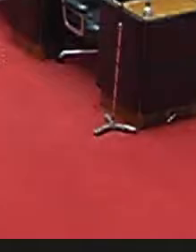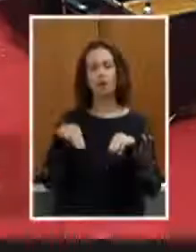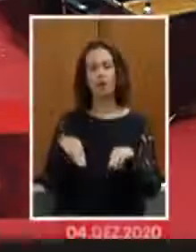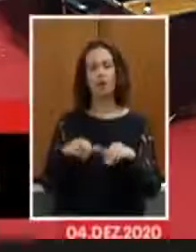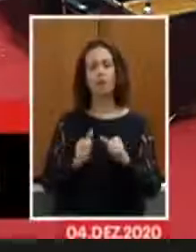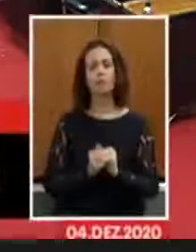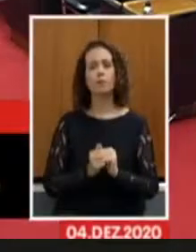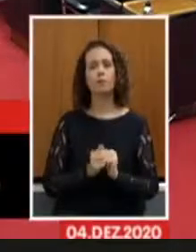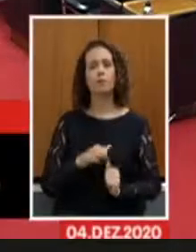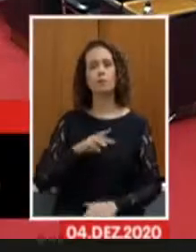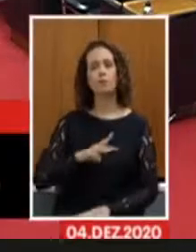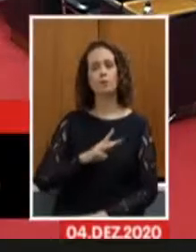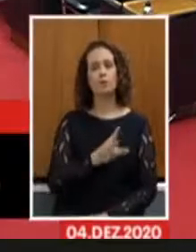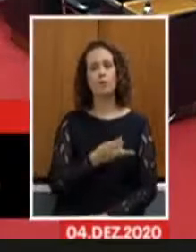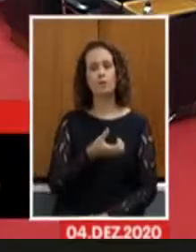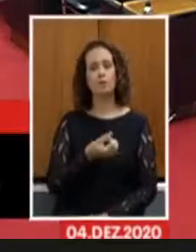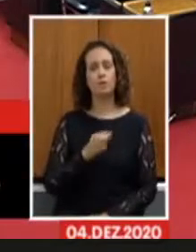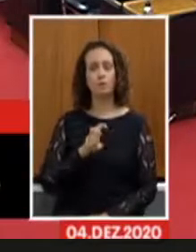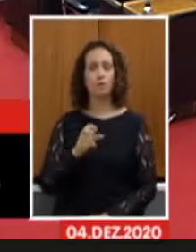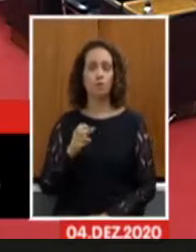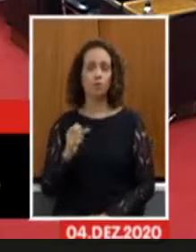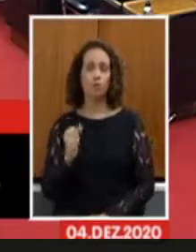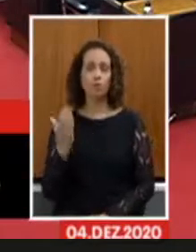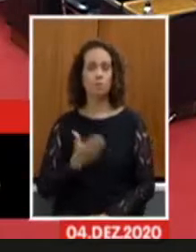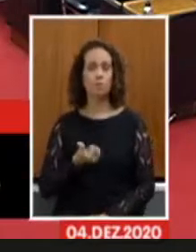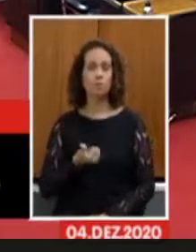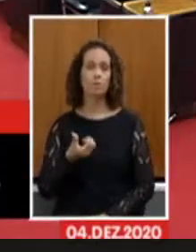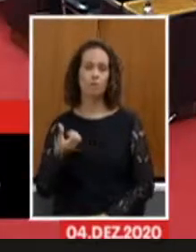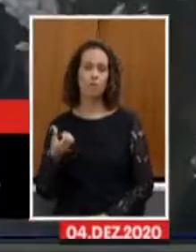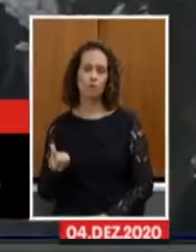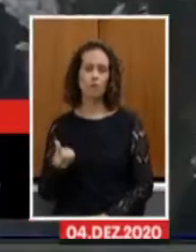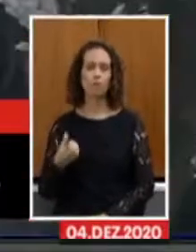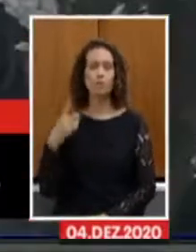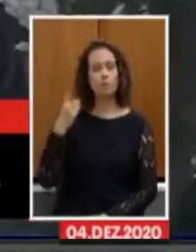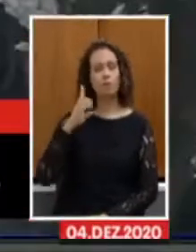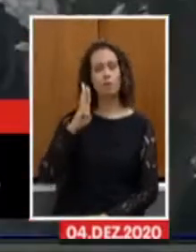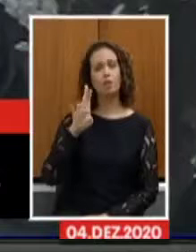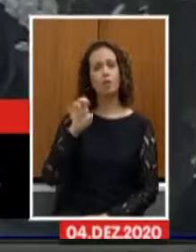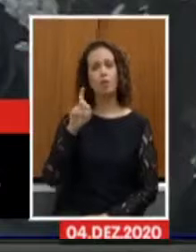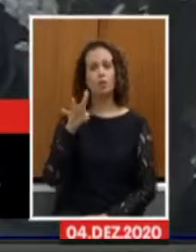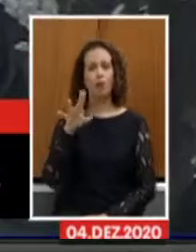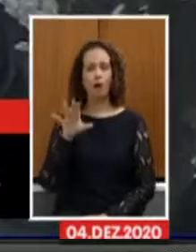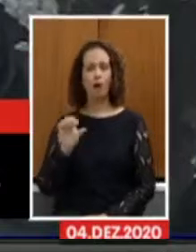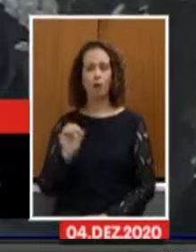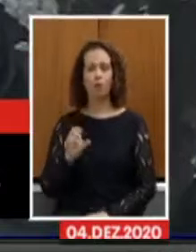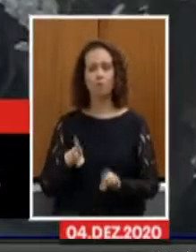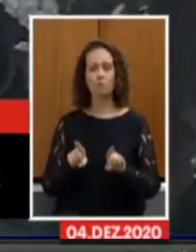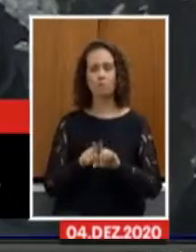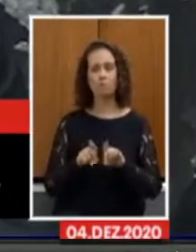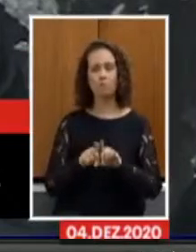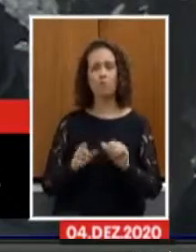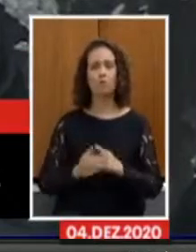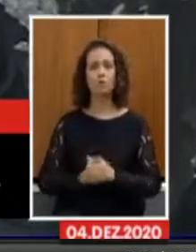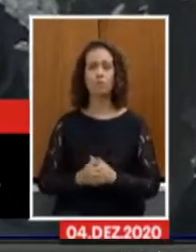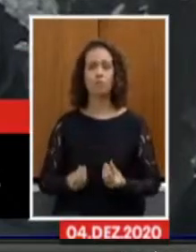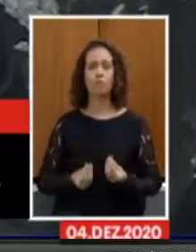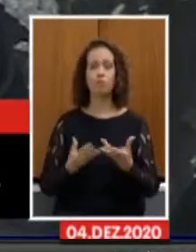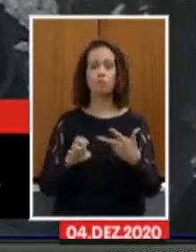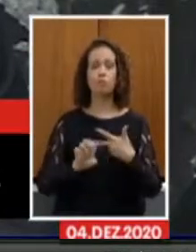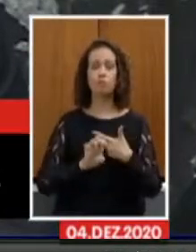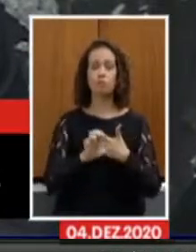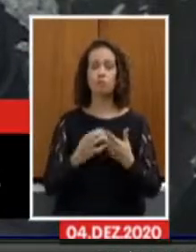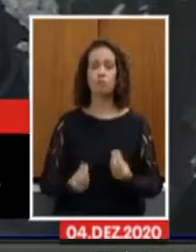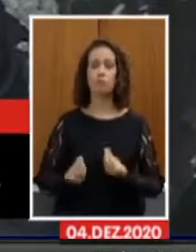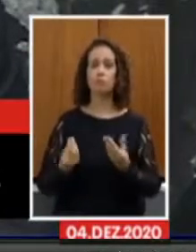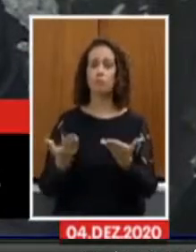lei de número 3.658 de 2016, deputado Braulio Braz, que dispõe sobre a desafetação de bem público e autoriza o Poder Executivo a doar ao município